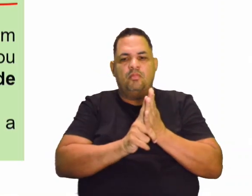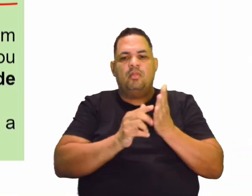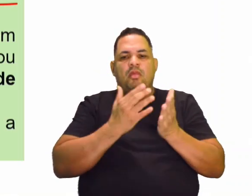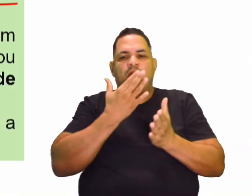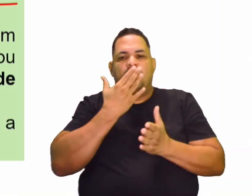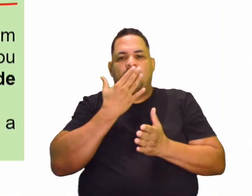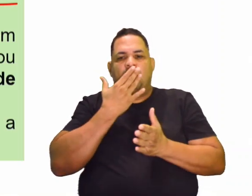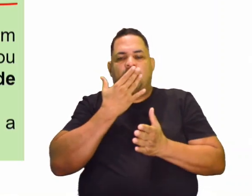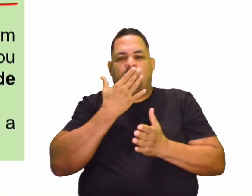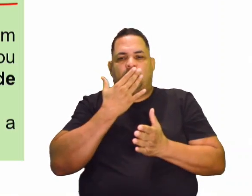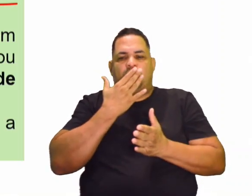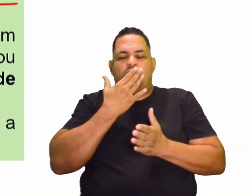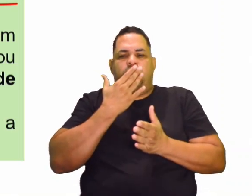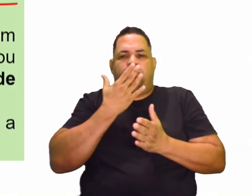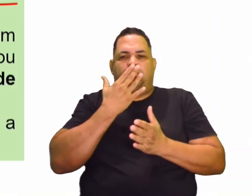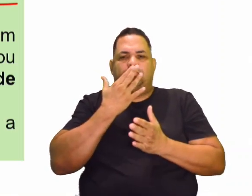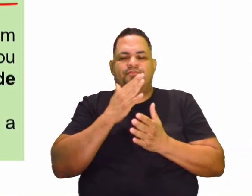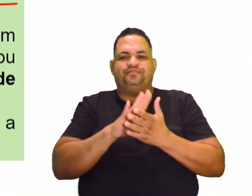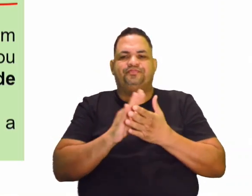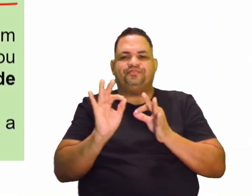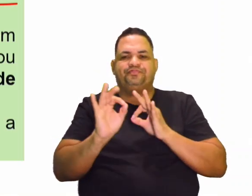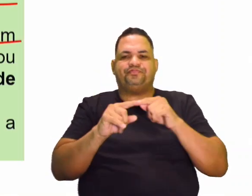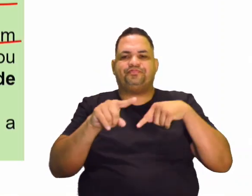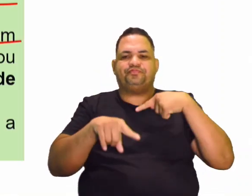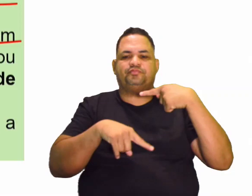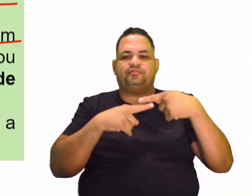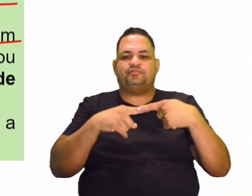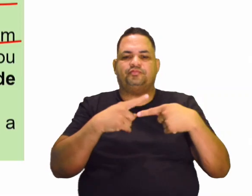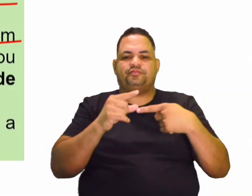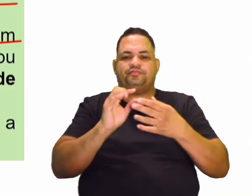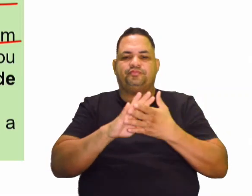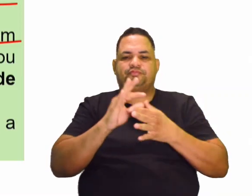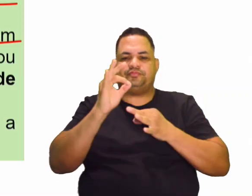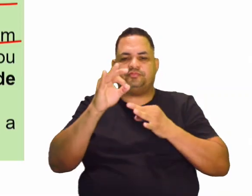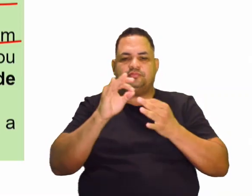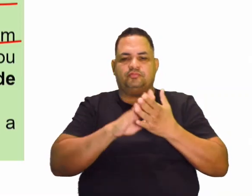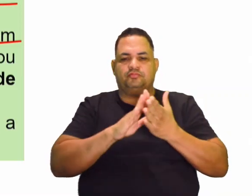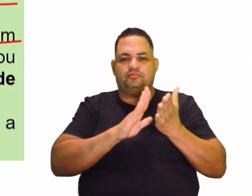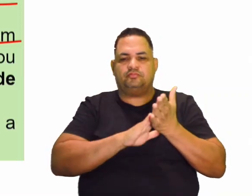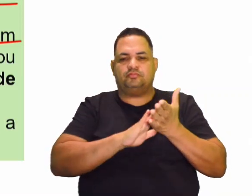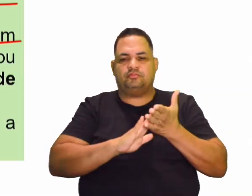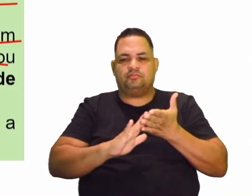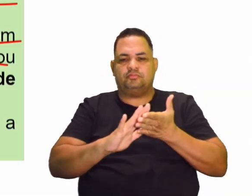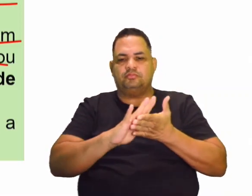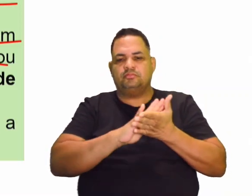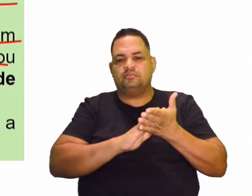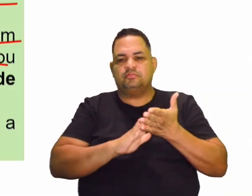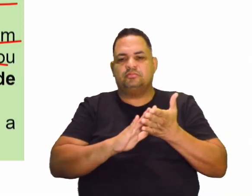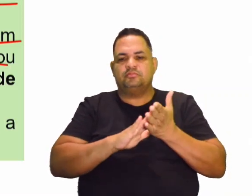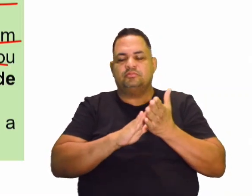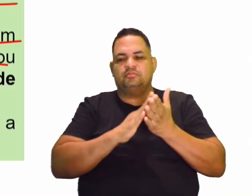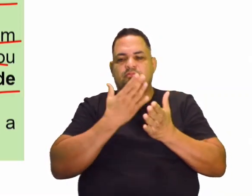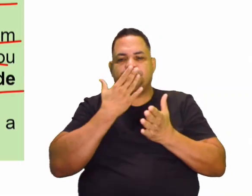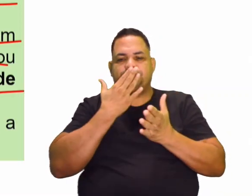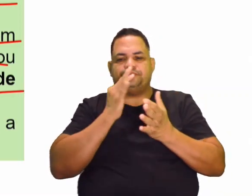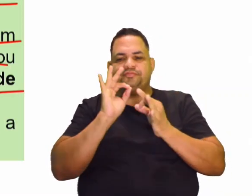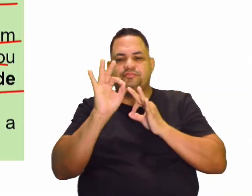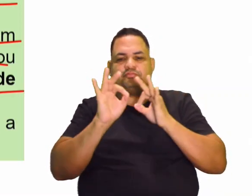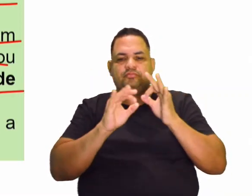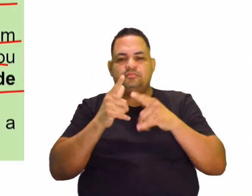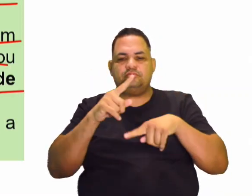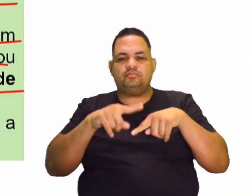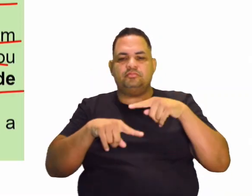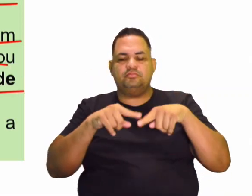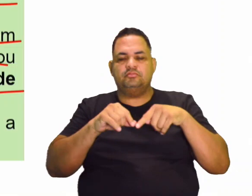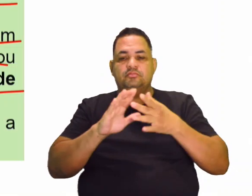esse papel, depois preenche os espaços com papel colorido, picado ou qualquer outro